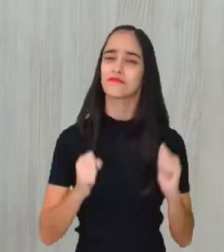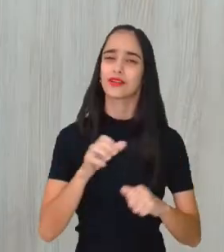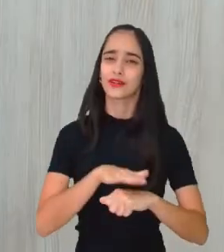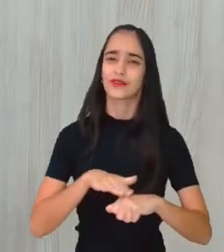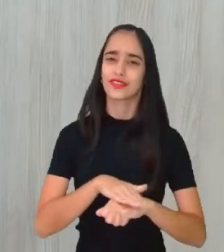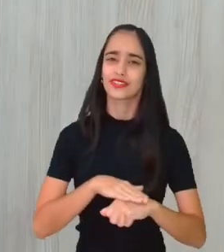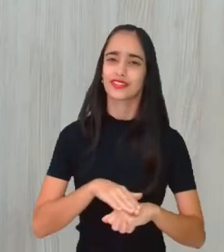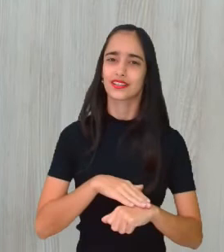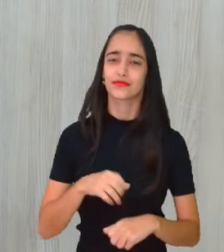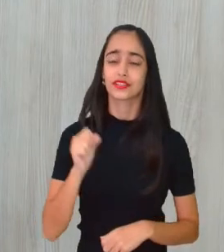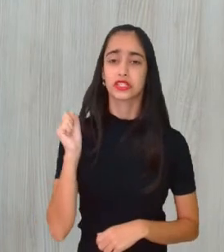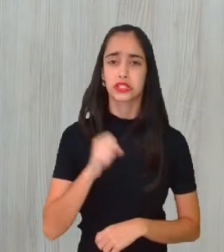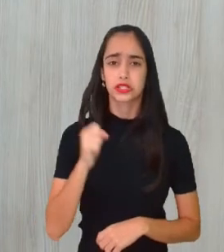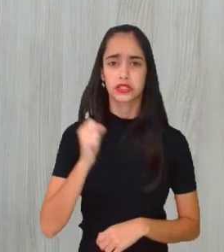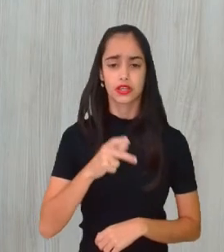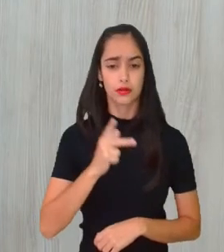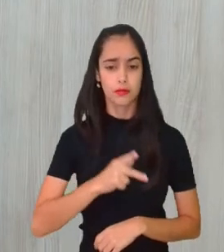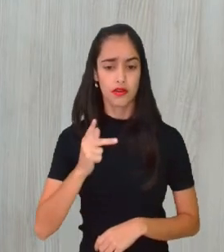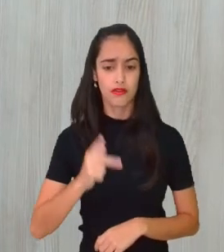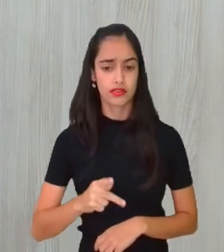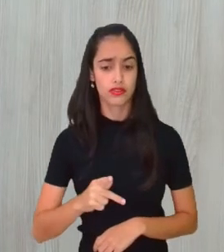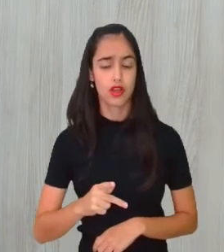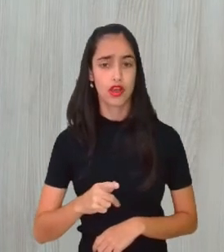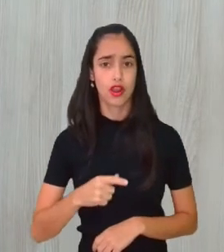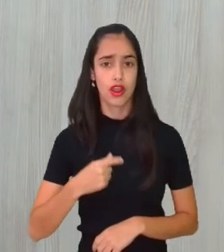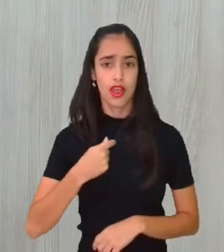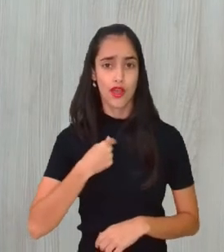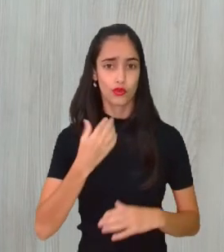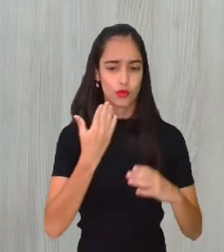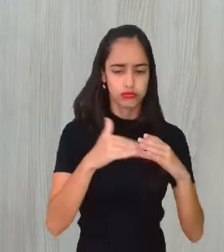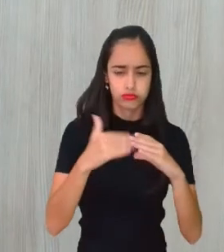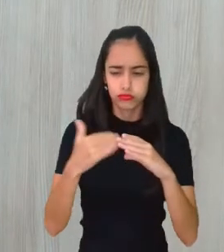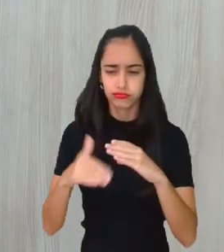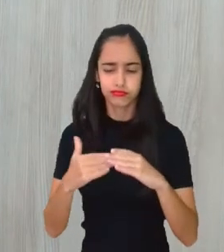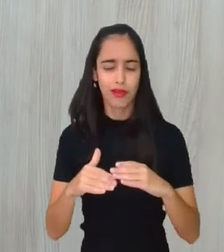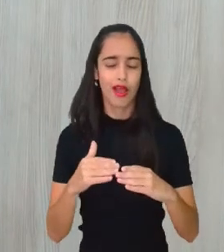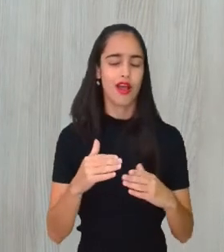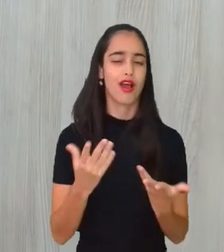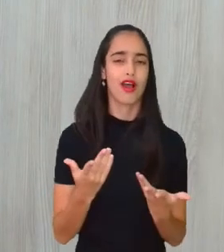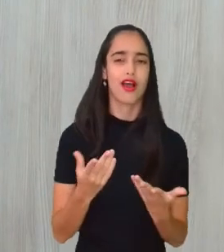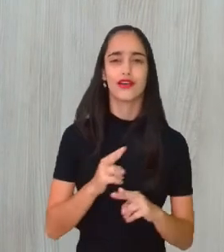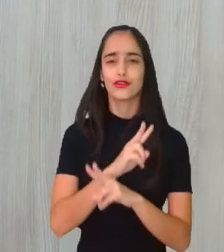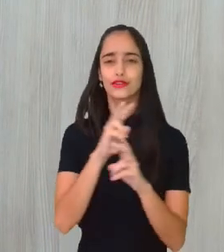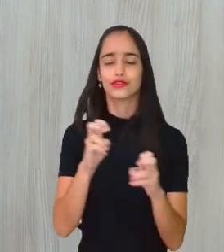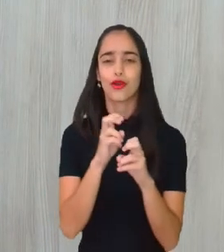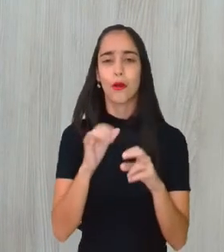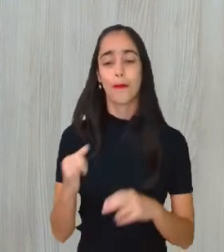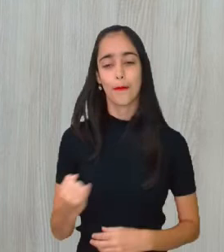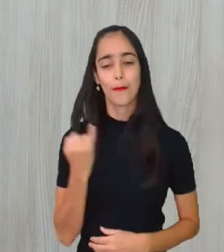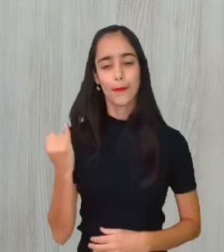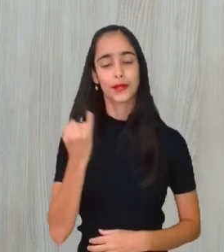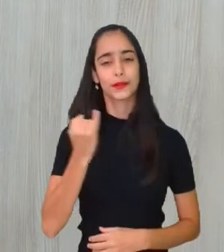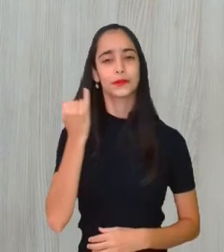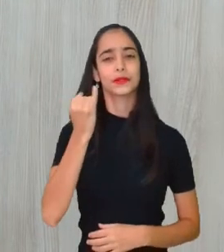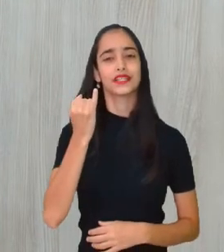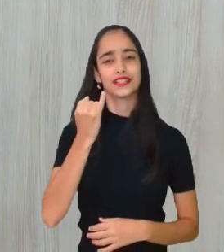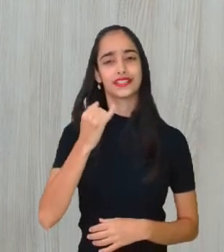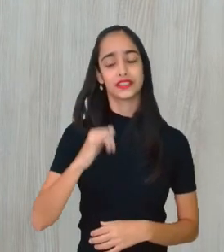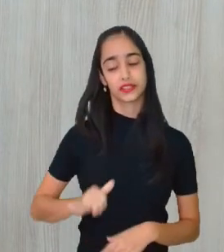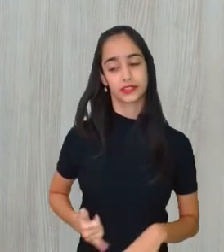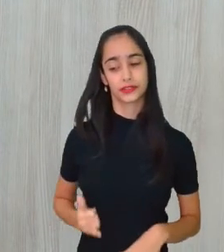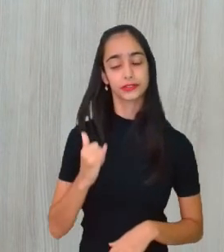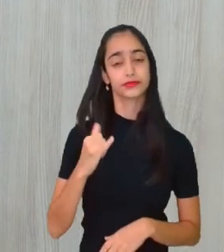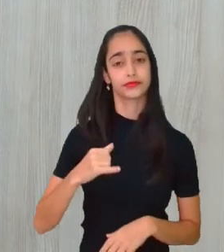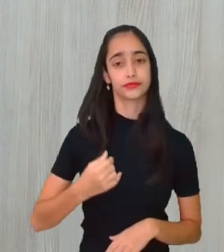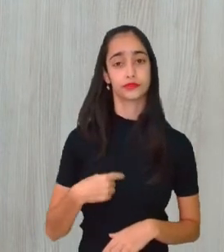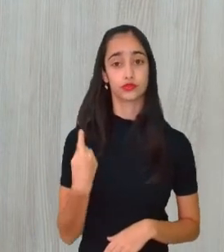Pois é, professora Cláudia. Eu estou aqui, né, mandando várias mensagens aqui para os alunos, falando sobre essa importância da eletricidade no nosso dia